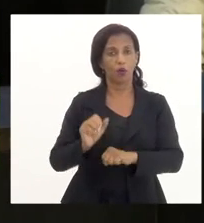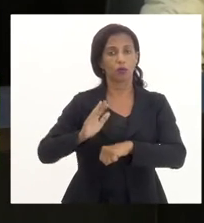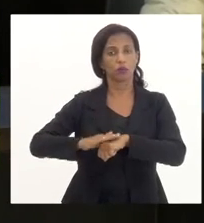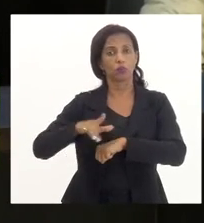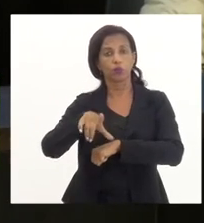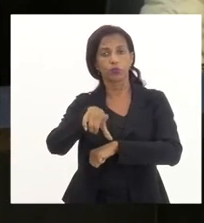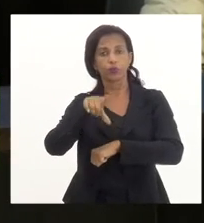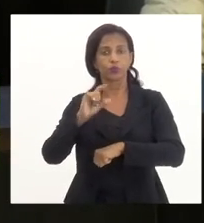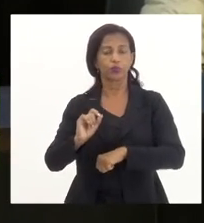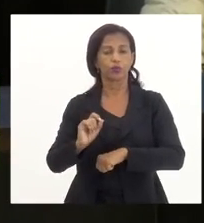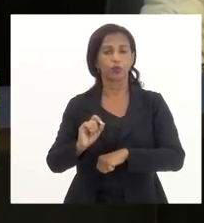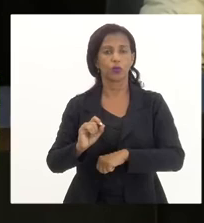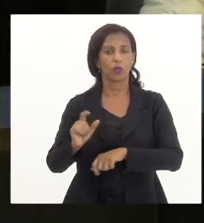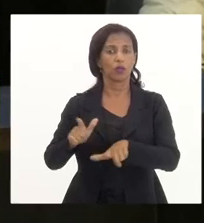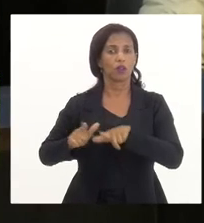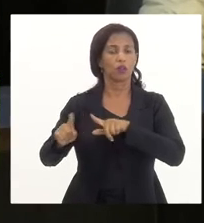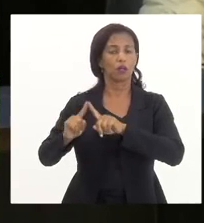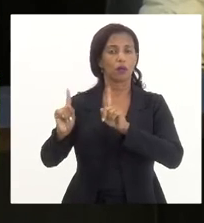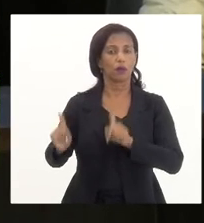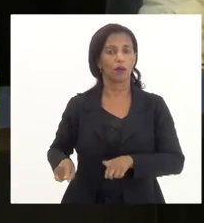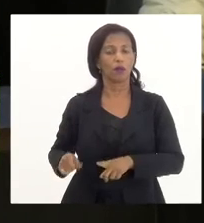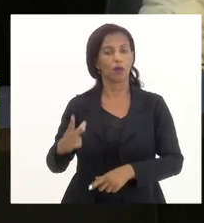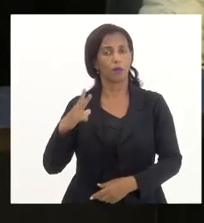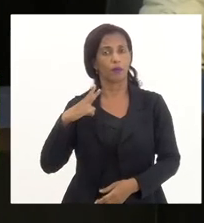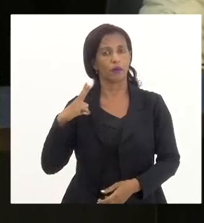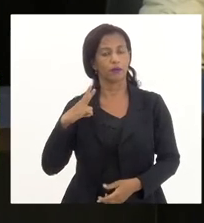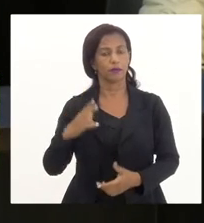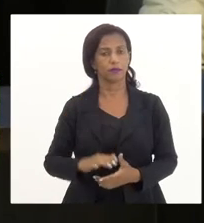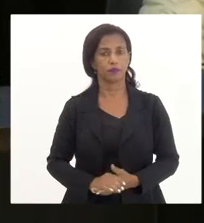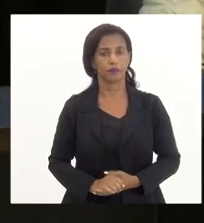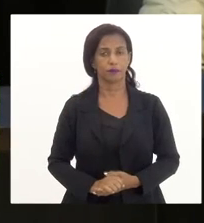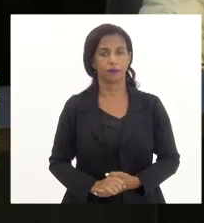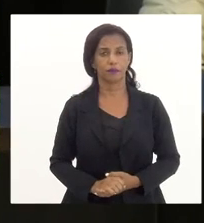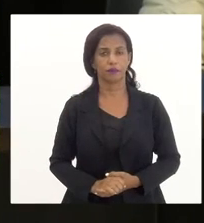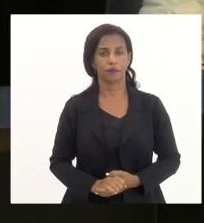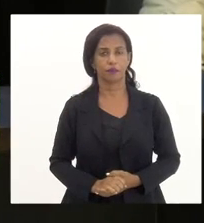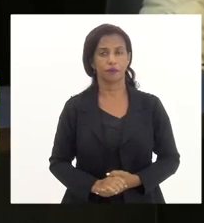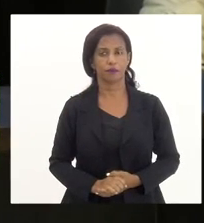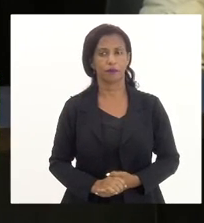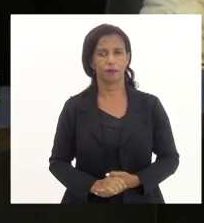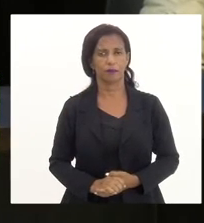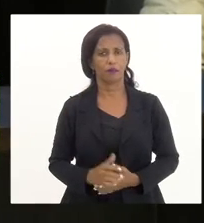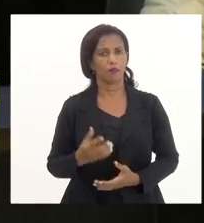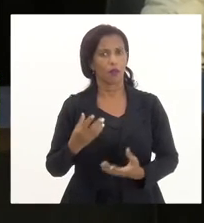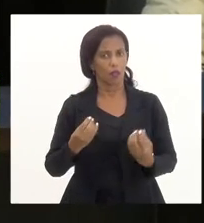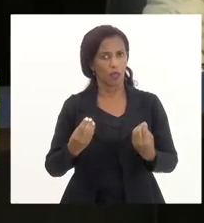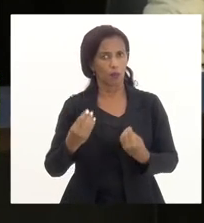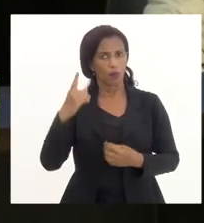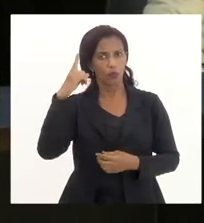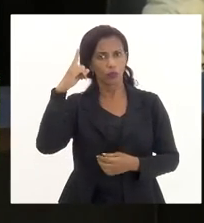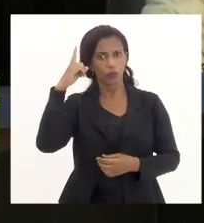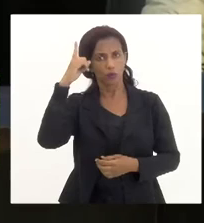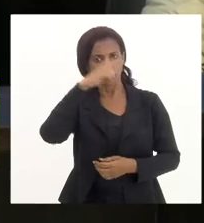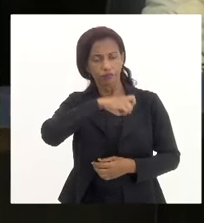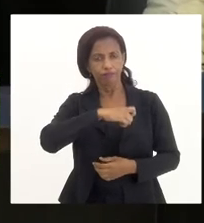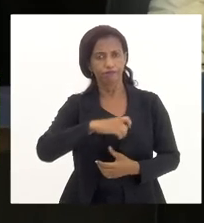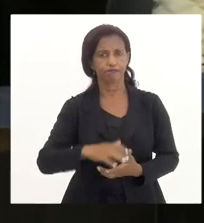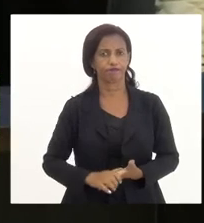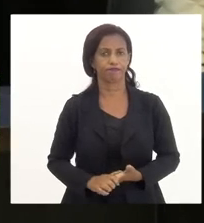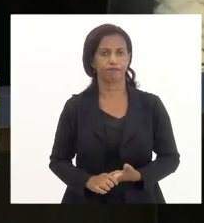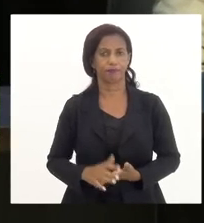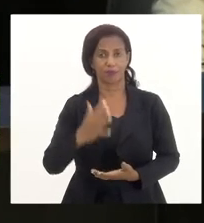escolher em serviço público e setor privado e é muito grave na minha avaliação